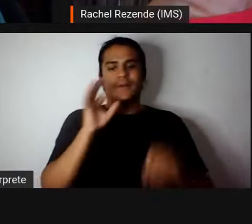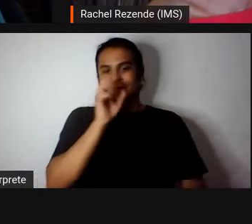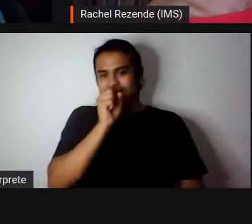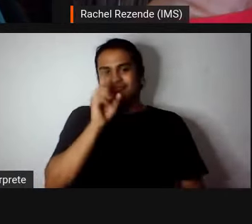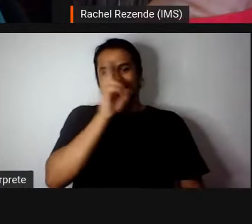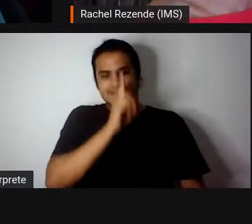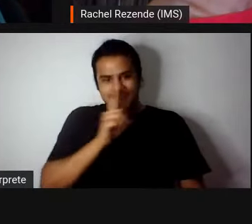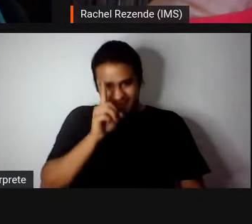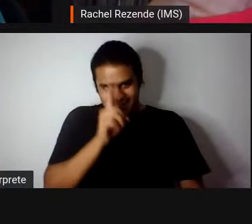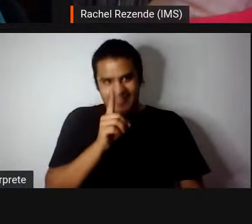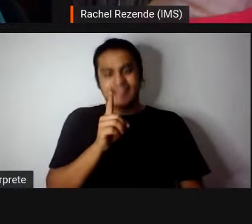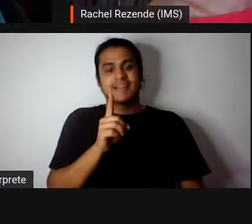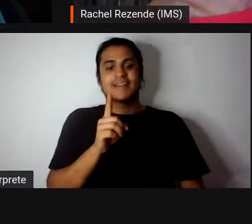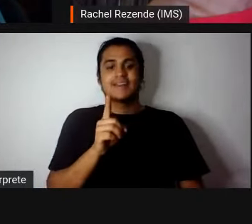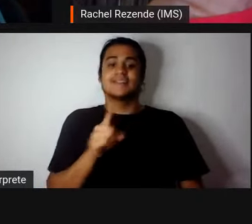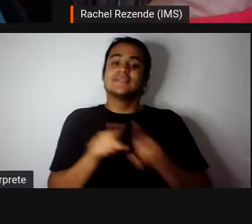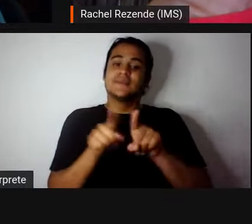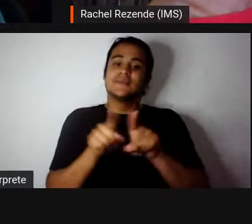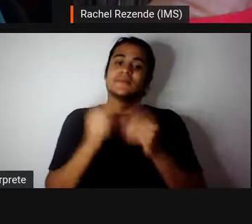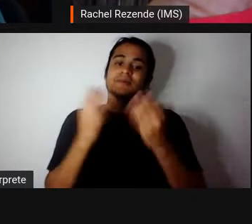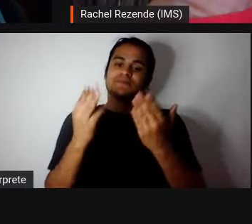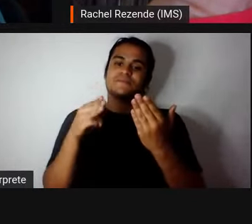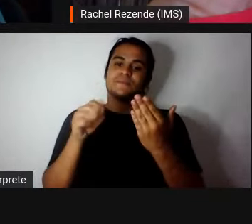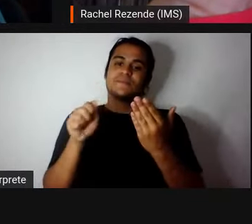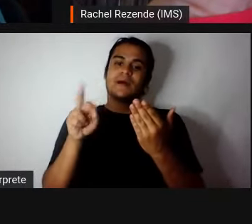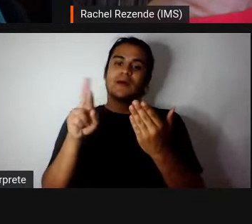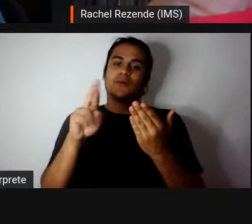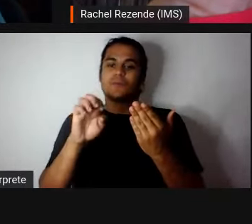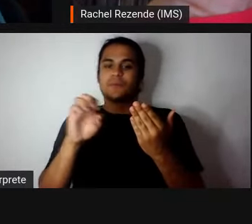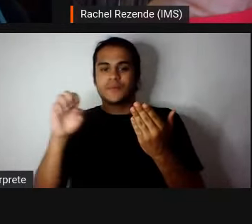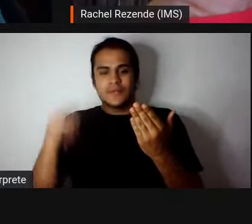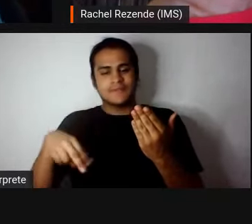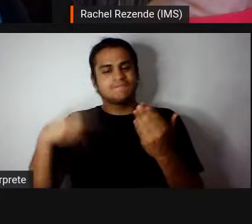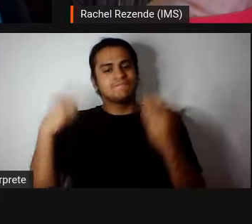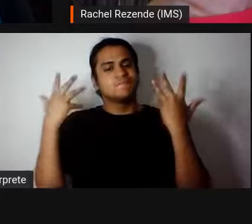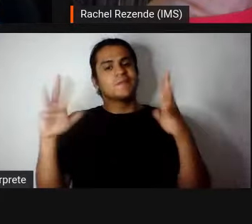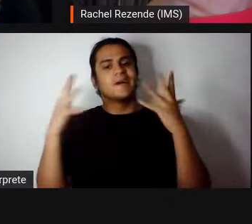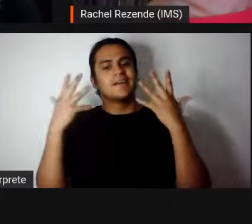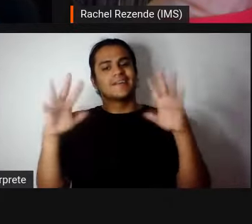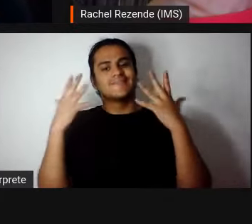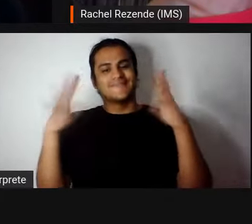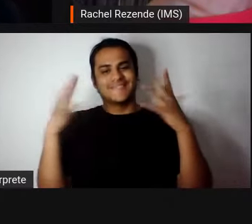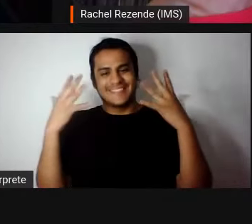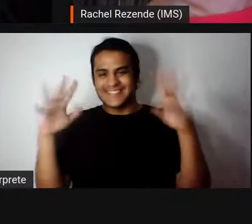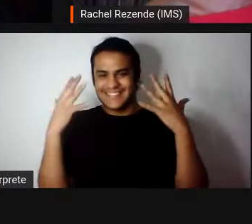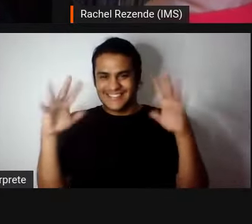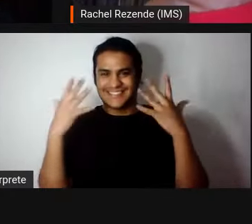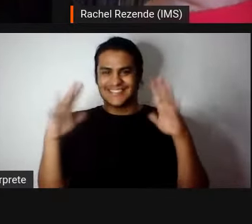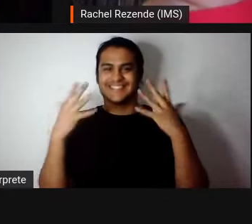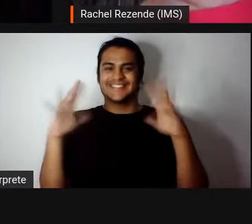semana. E, Maurim, mais uma vez, parabéns. Parabéns.